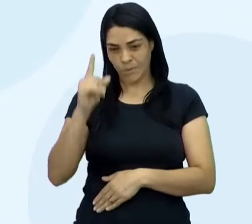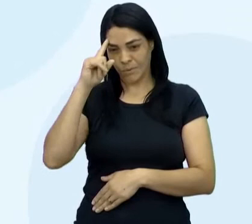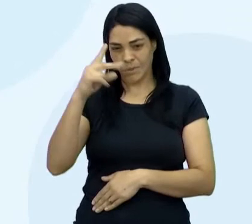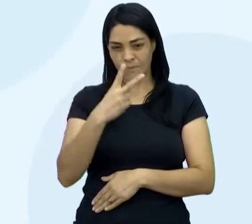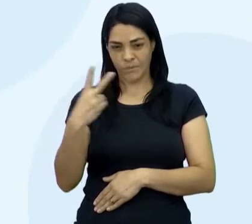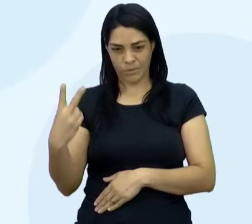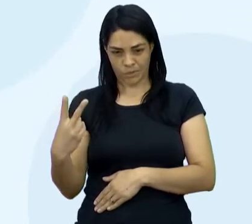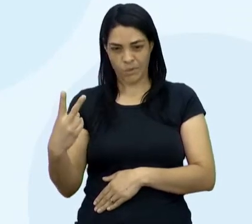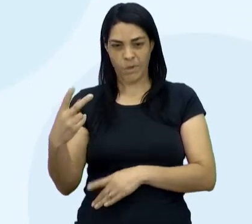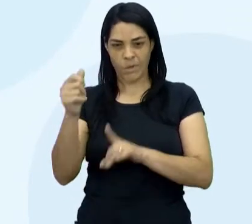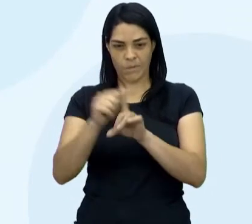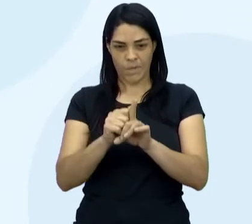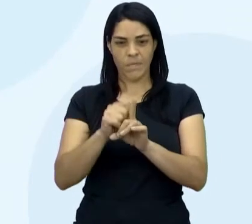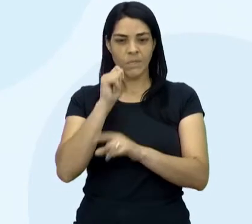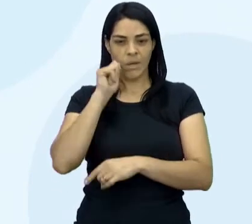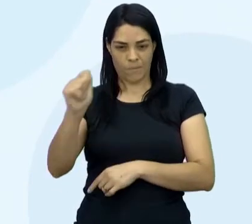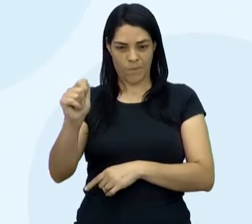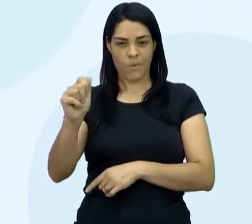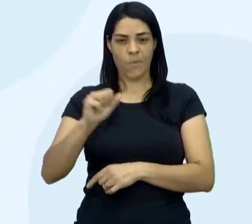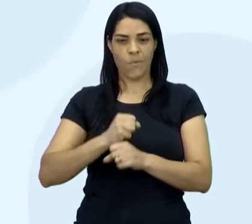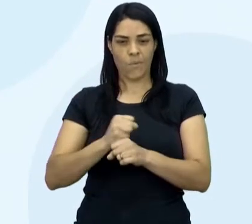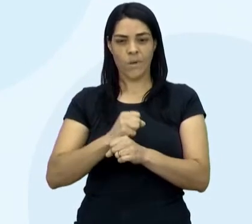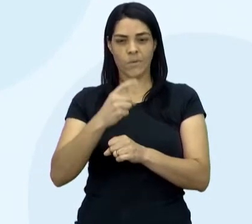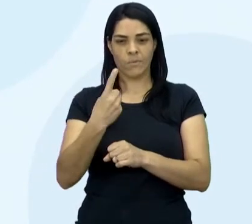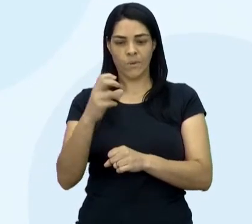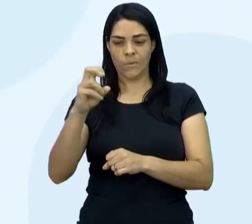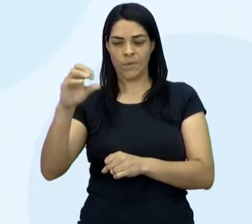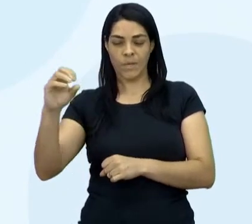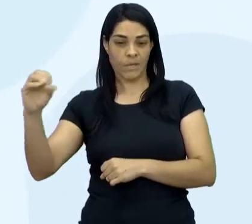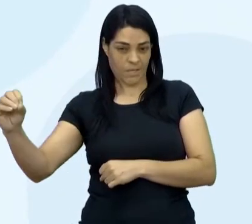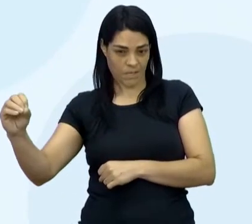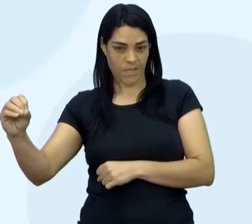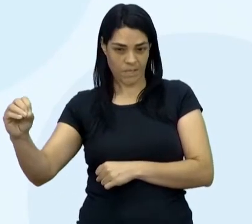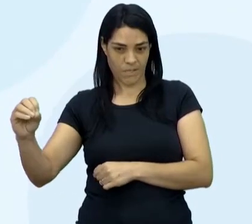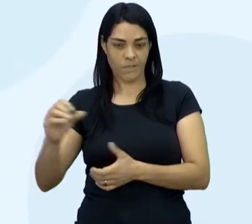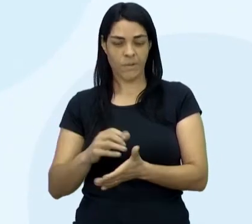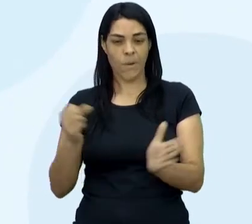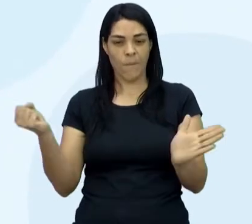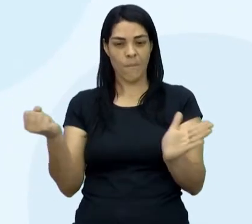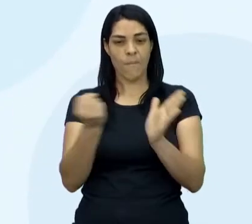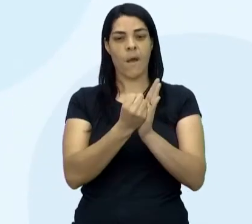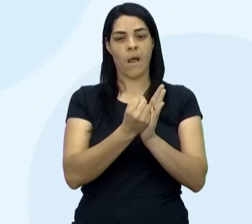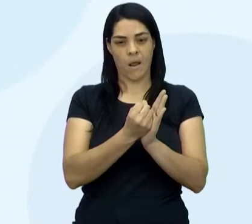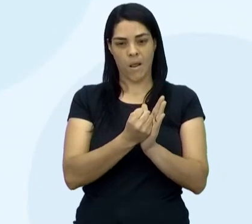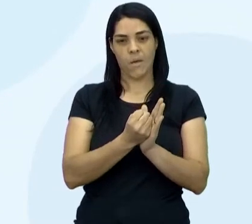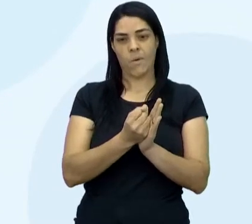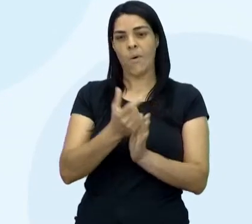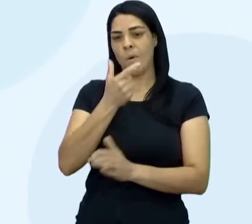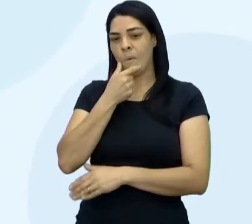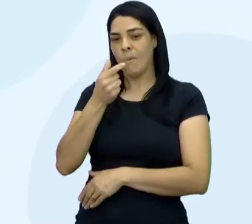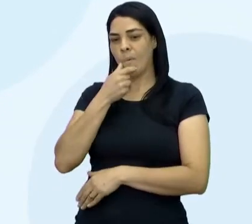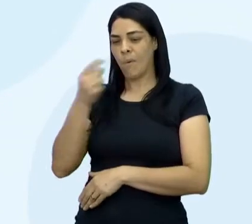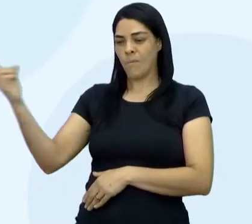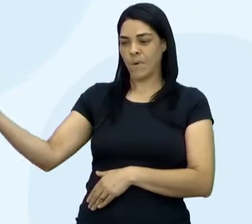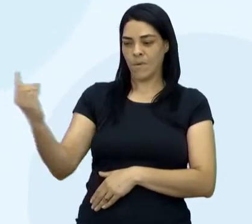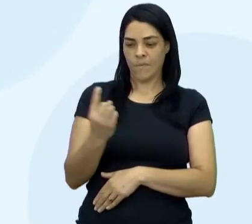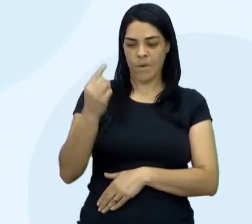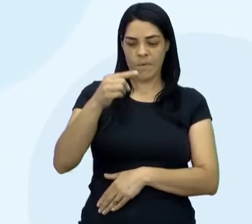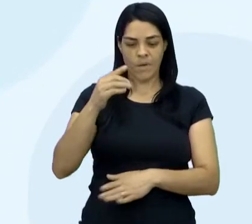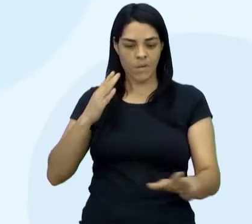de 1.500 foi o marco então aí da chegada de Pedro Álvares Cabral ao Brasil